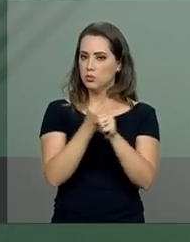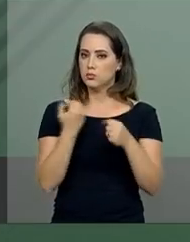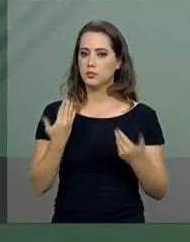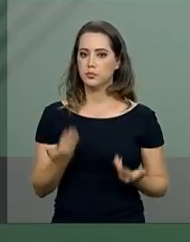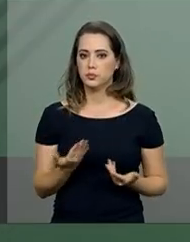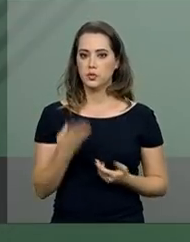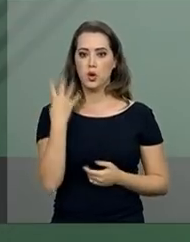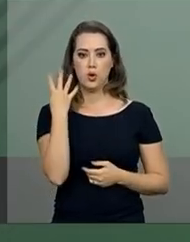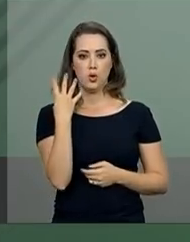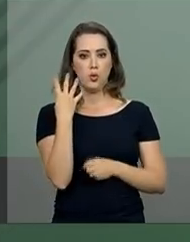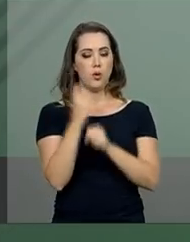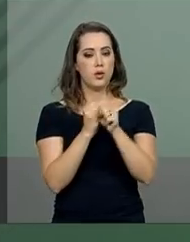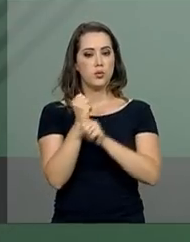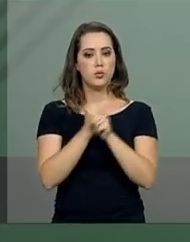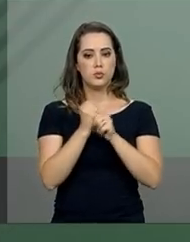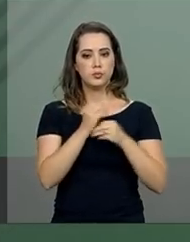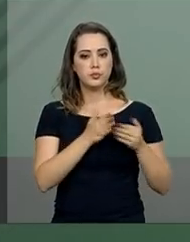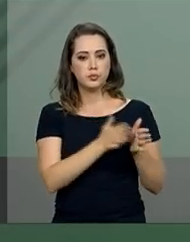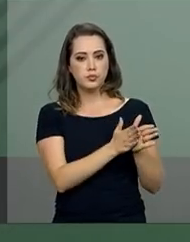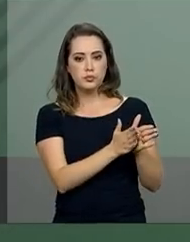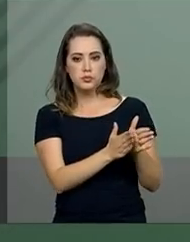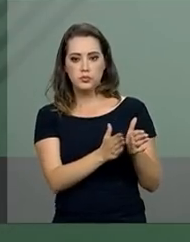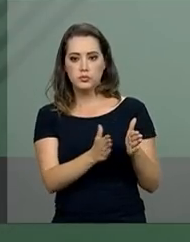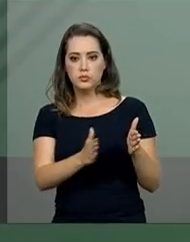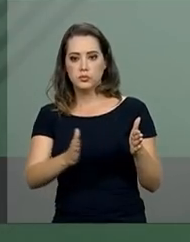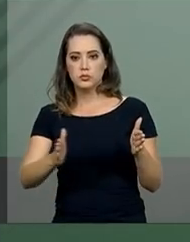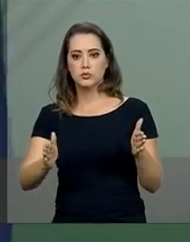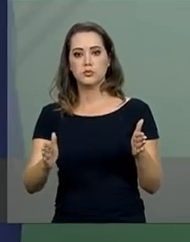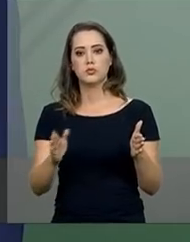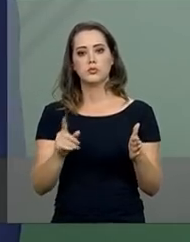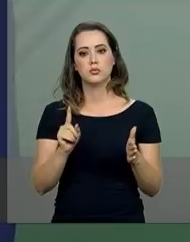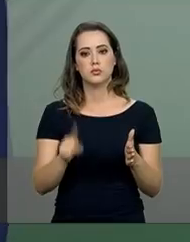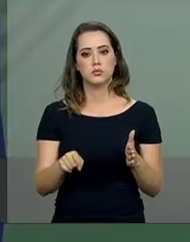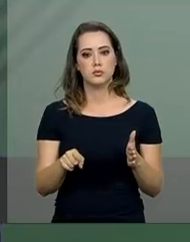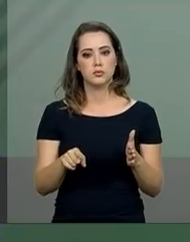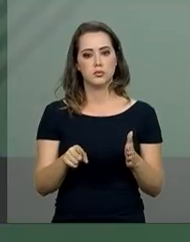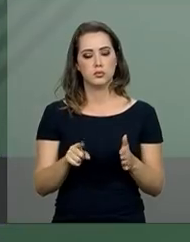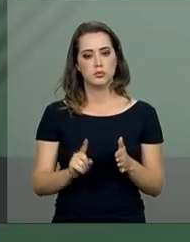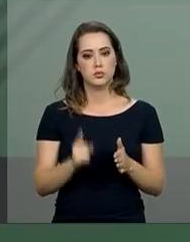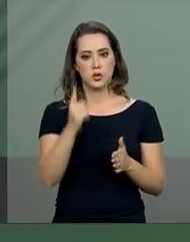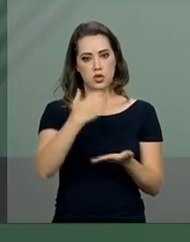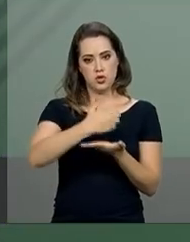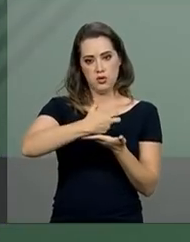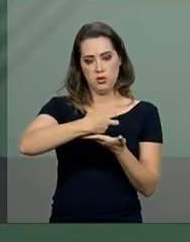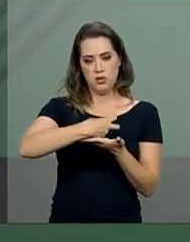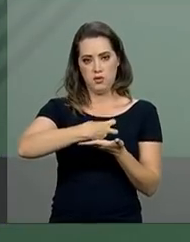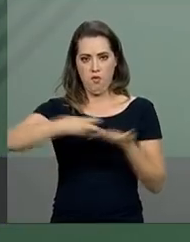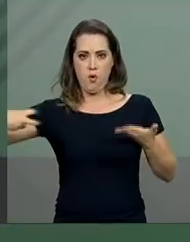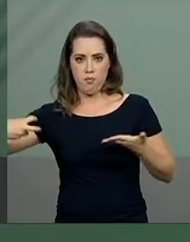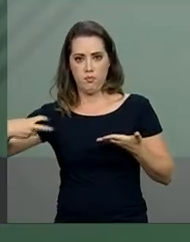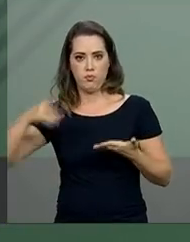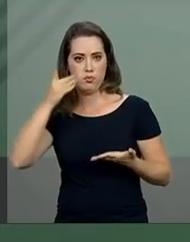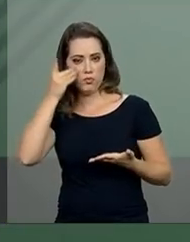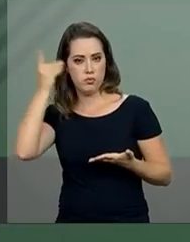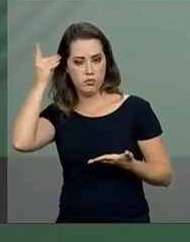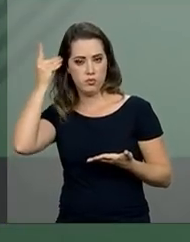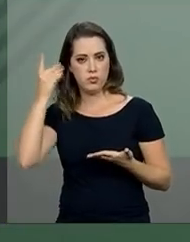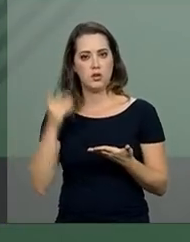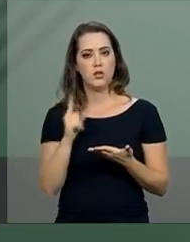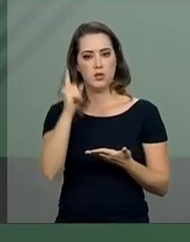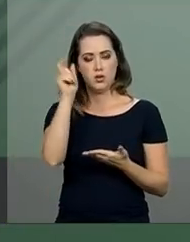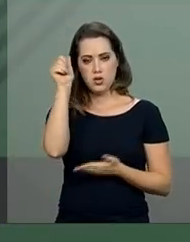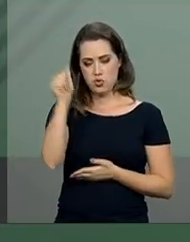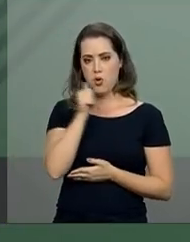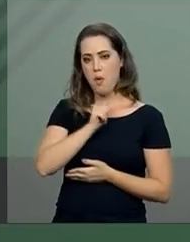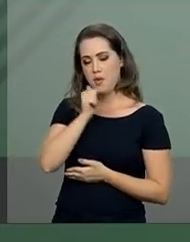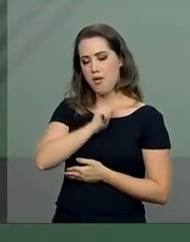quatro anos em que passamos por um impeachment de uma